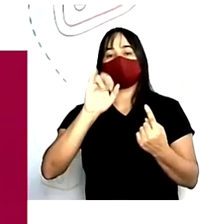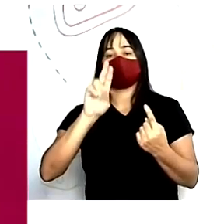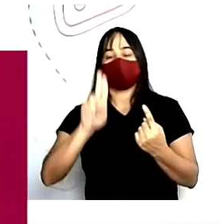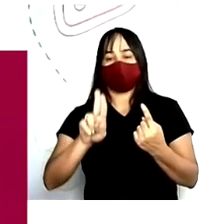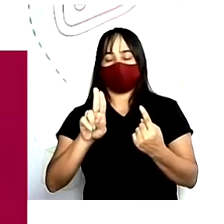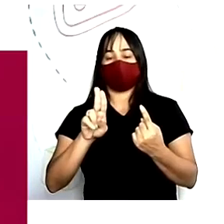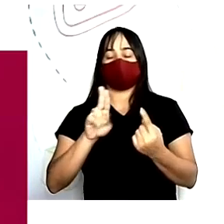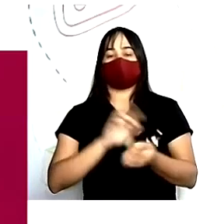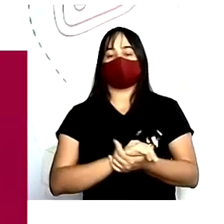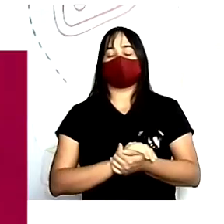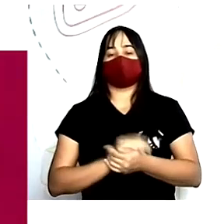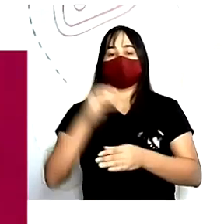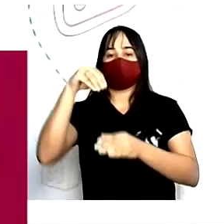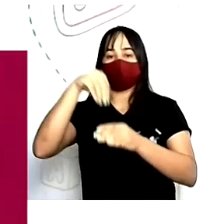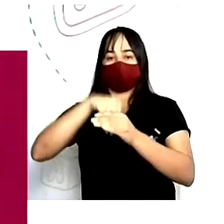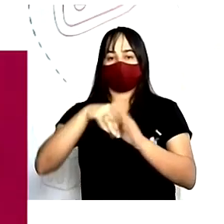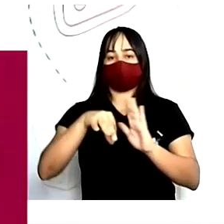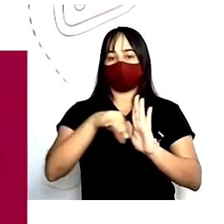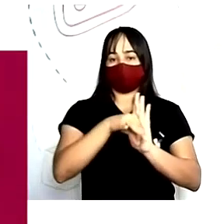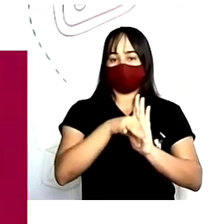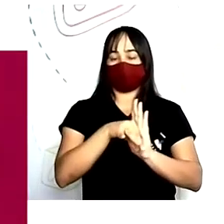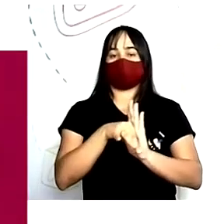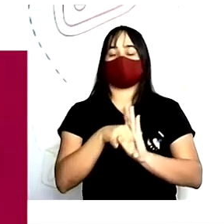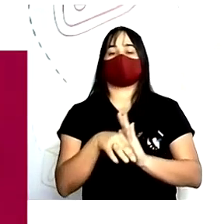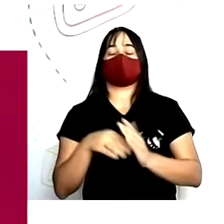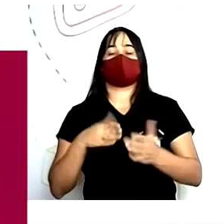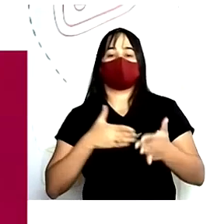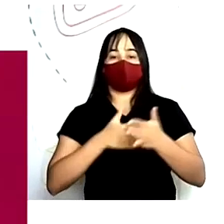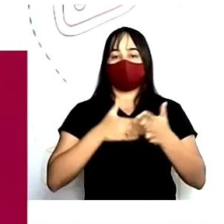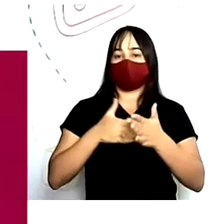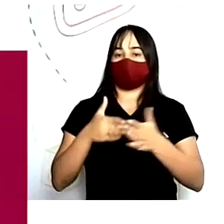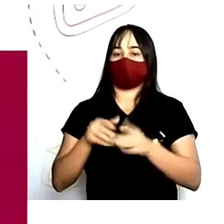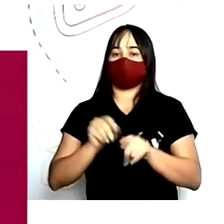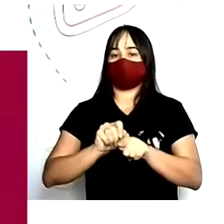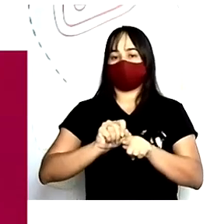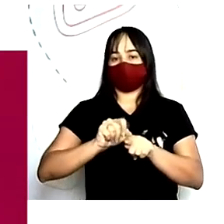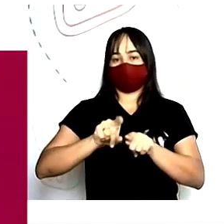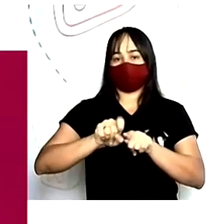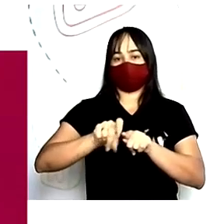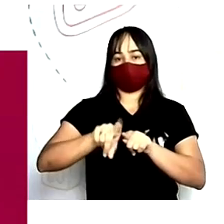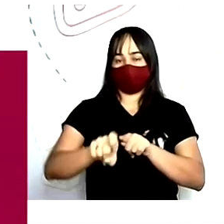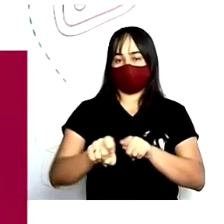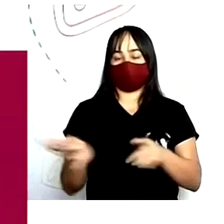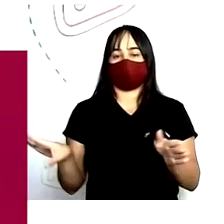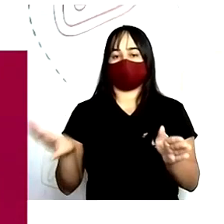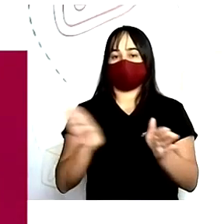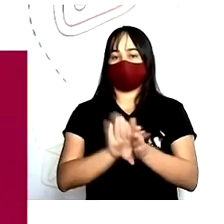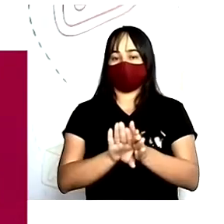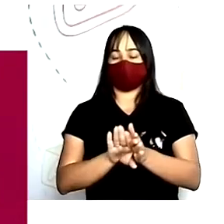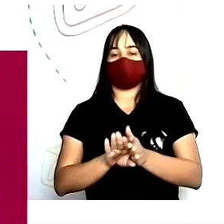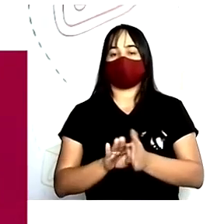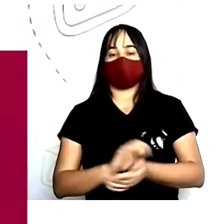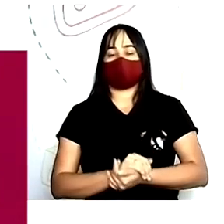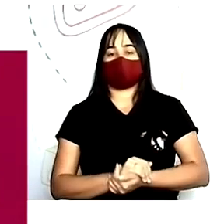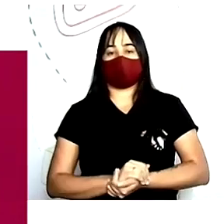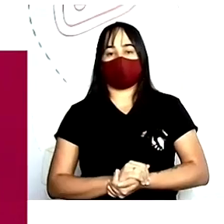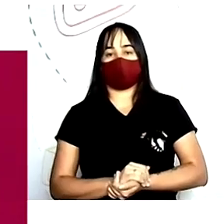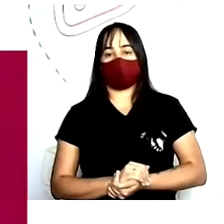Ele é colocado, ó, ali na vagina e vai impedir que os espermatozoides também cheguem até o